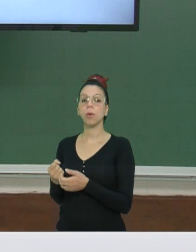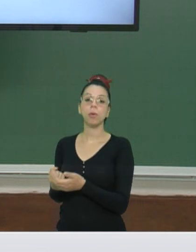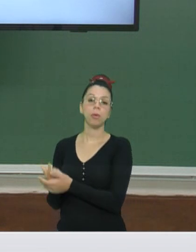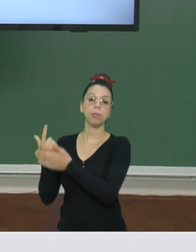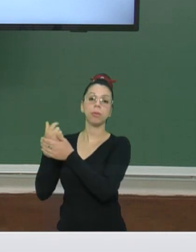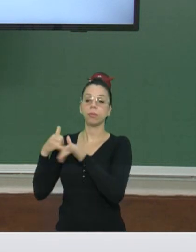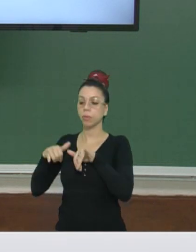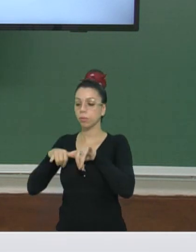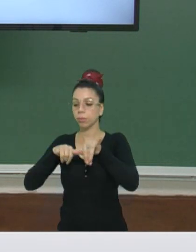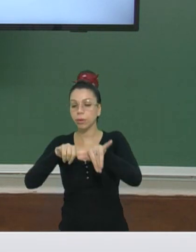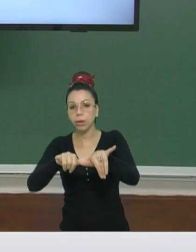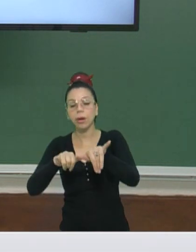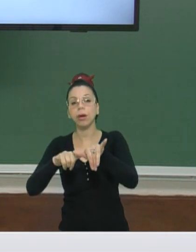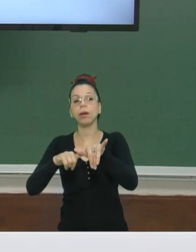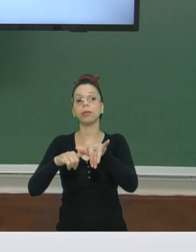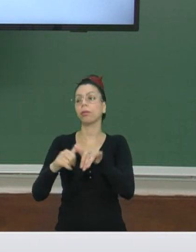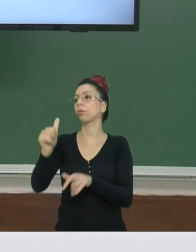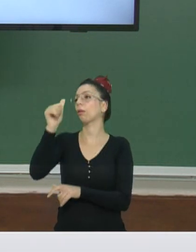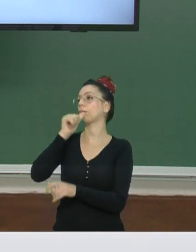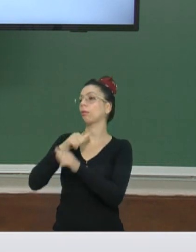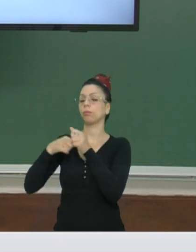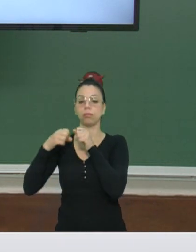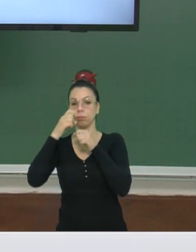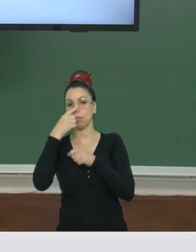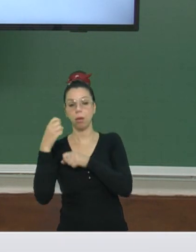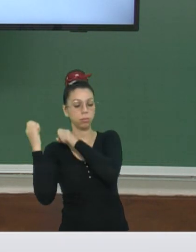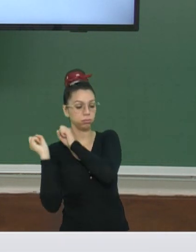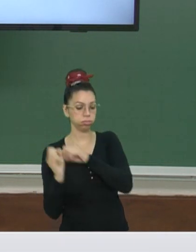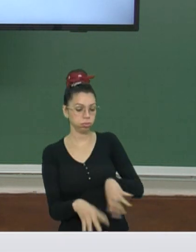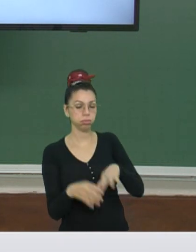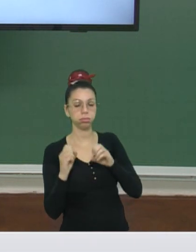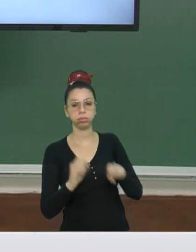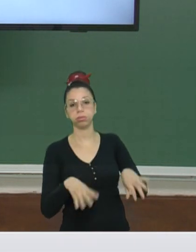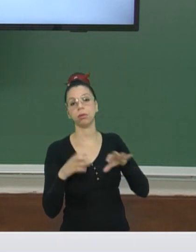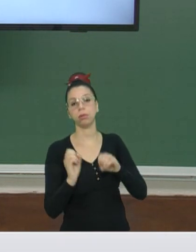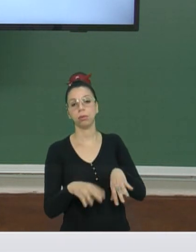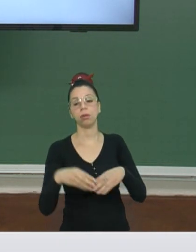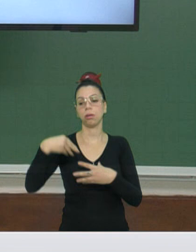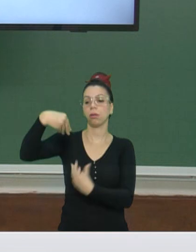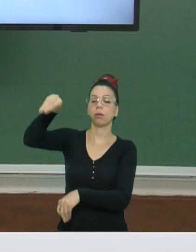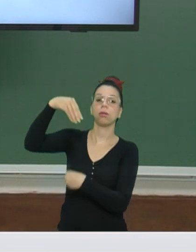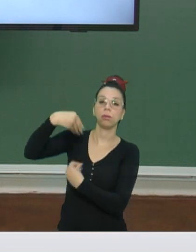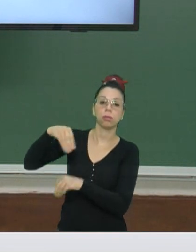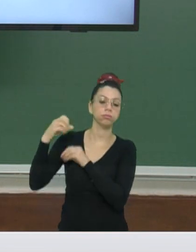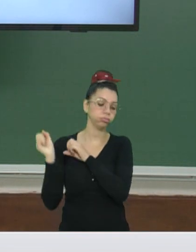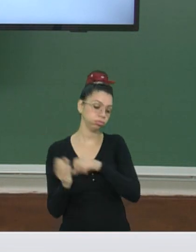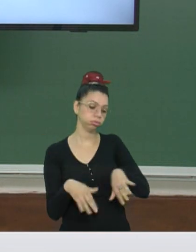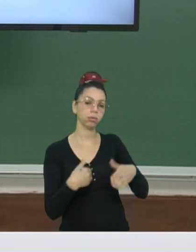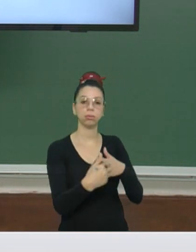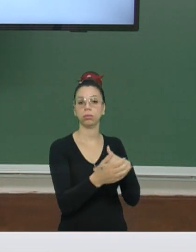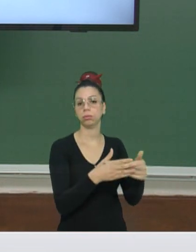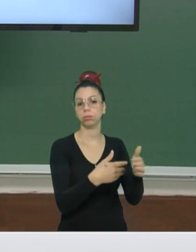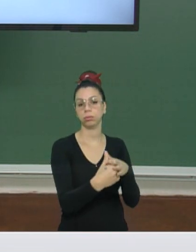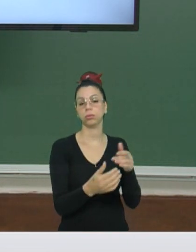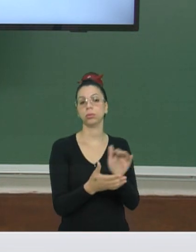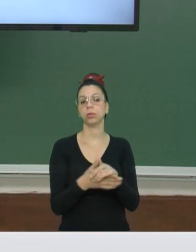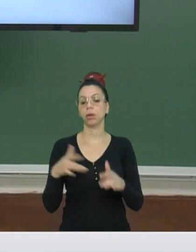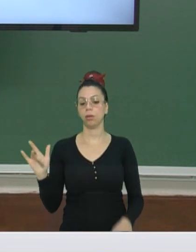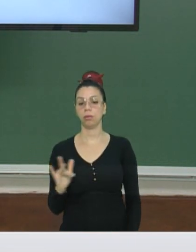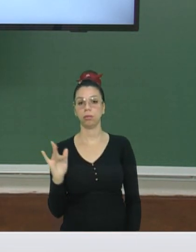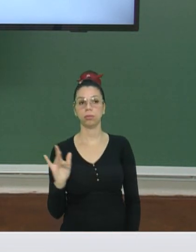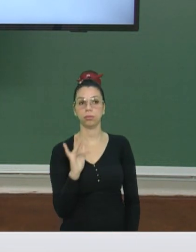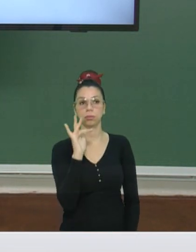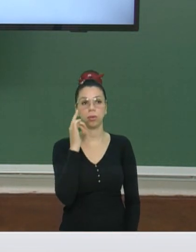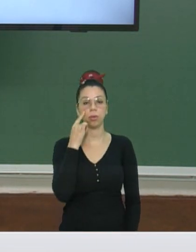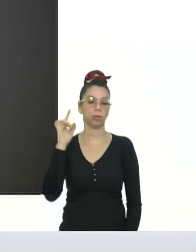garrafa lá. Compramos qualquer coisa, jogamos o lixo lá, tudo aberto, sacola, tá tudo lá, e está gerando o bicho da dengue.